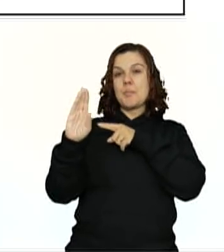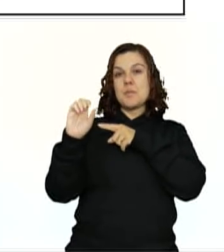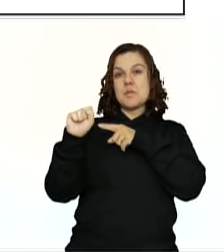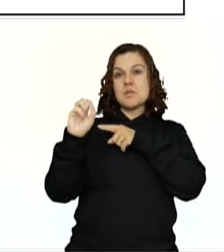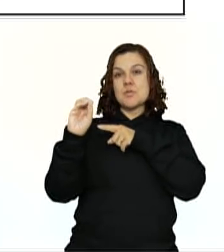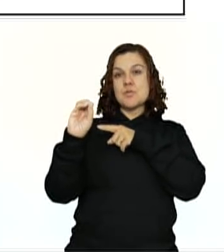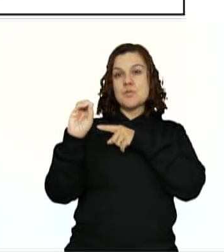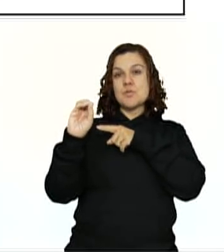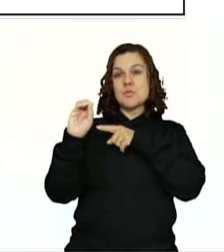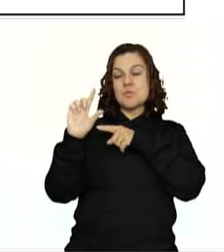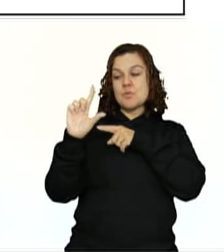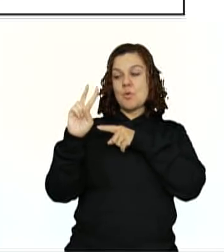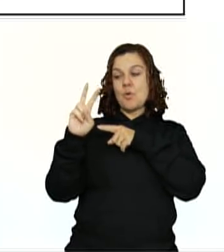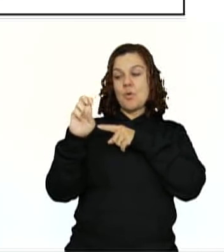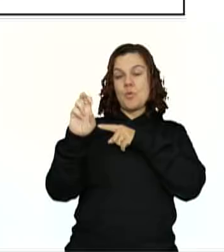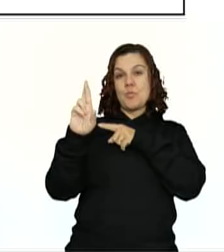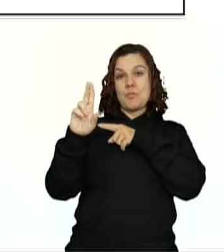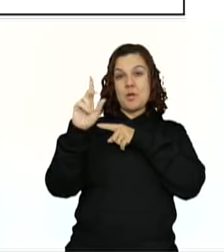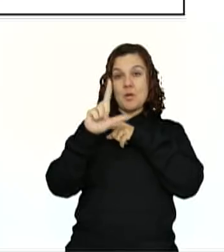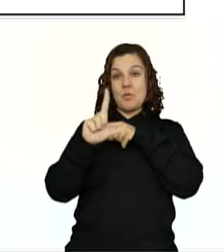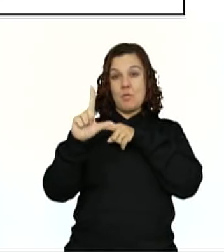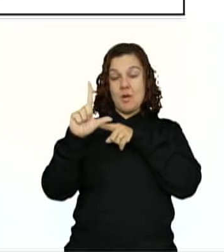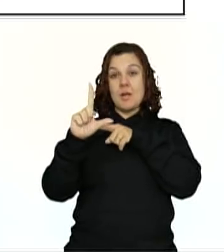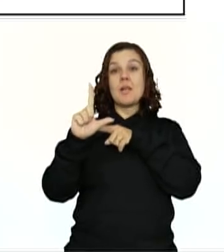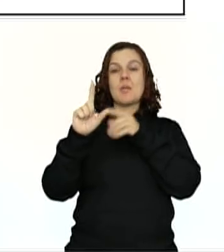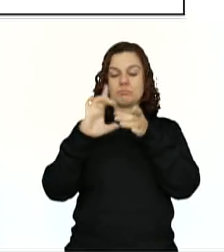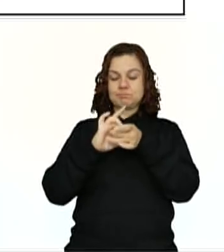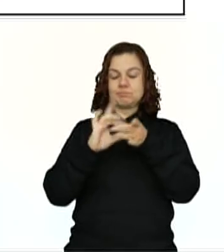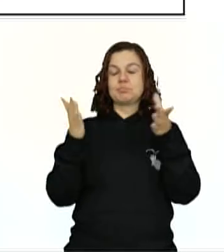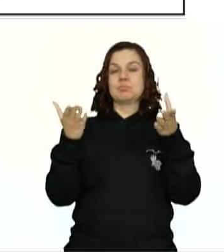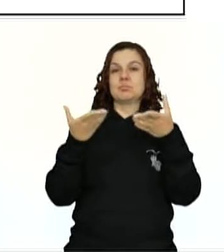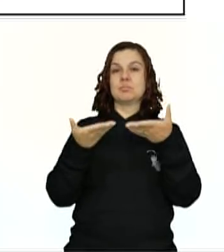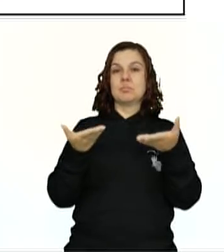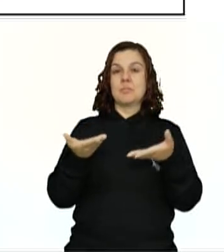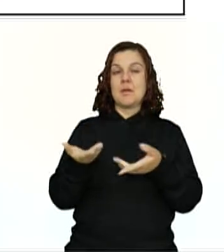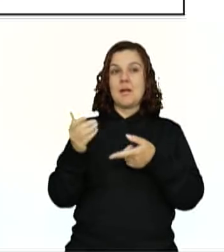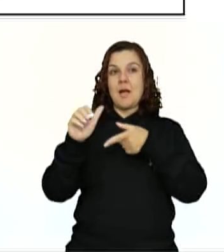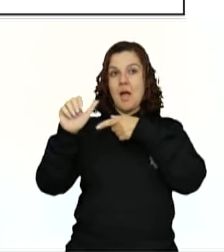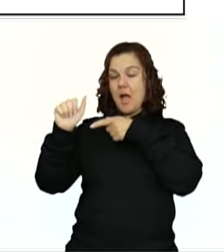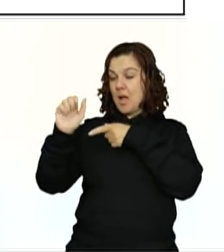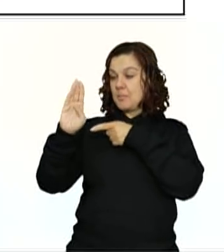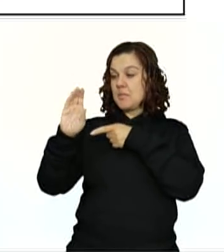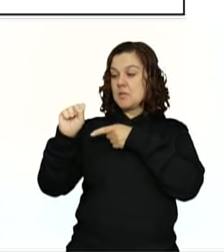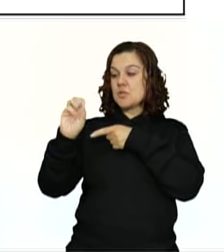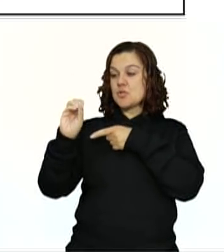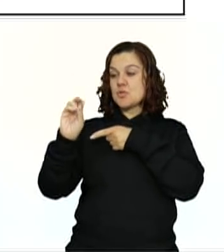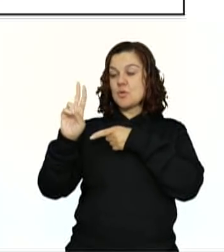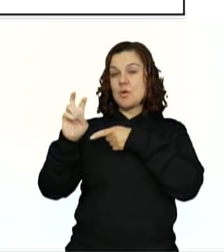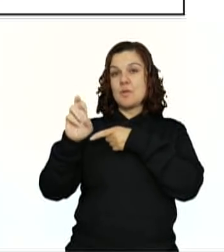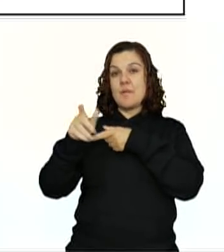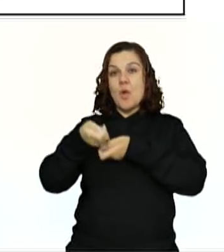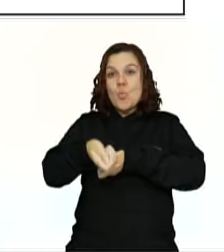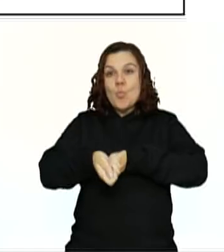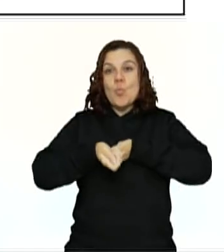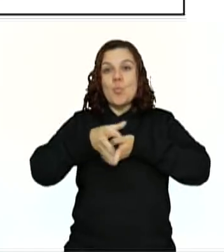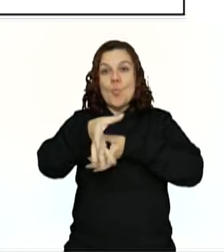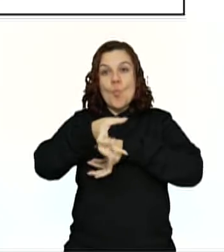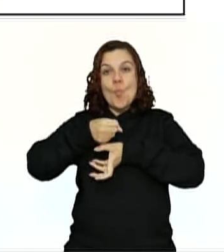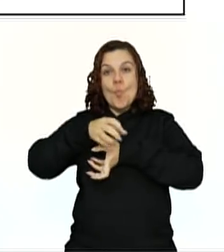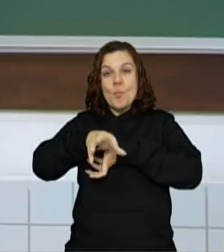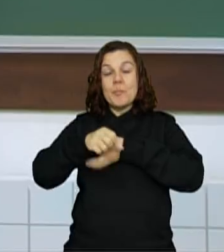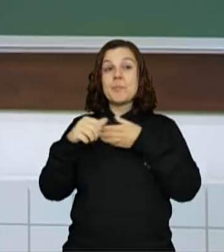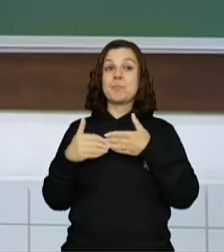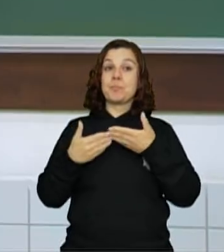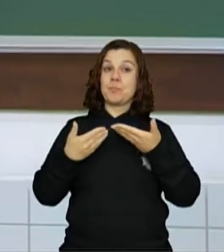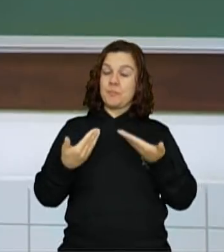absolver. Absolver, com L, é perdoar. Absorver é aspirar, né?